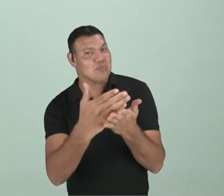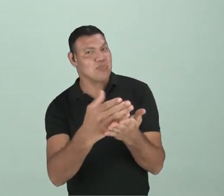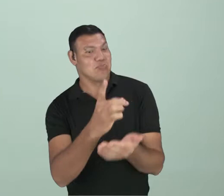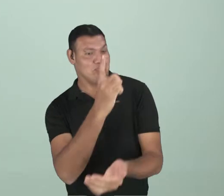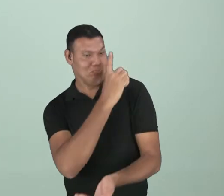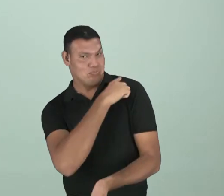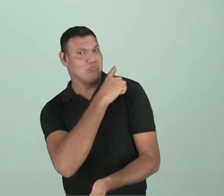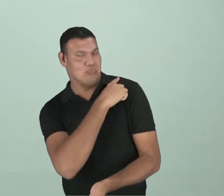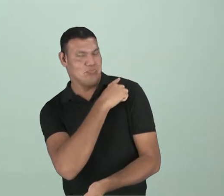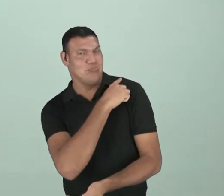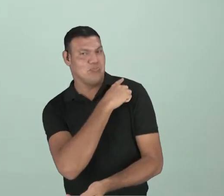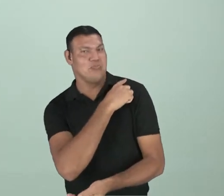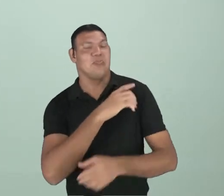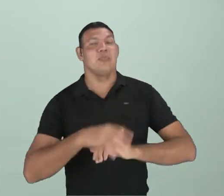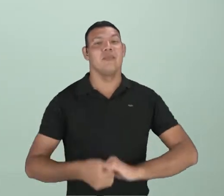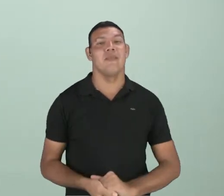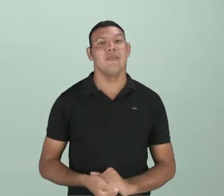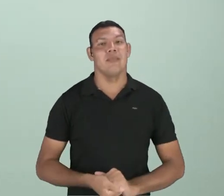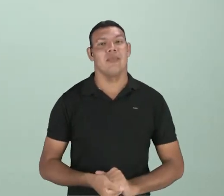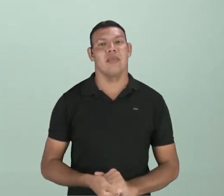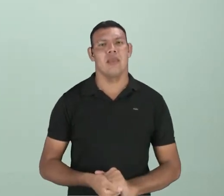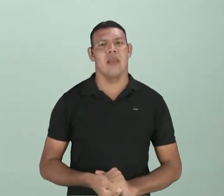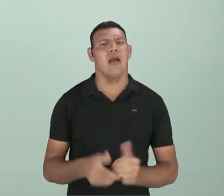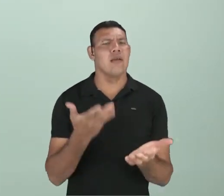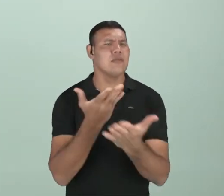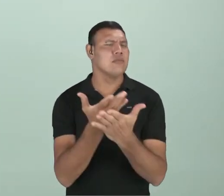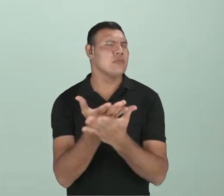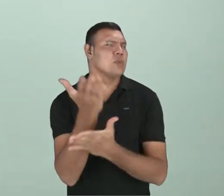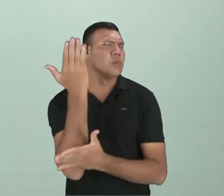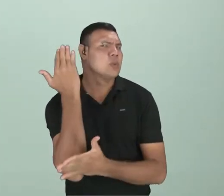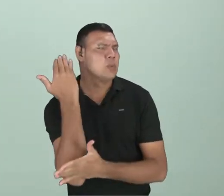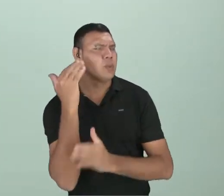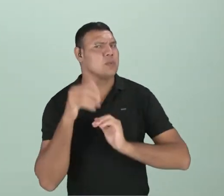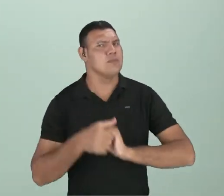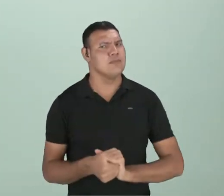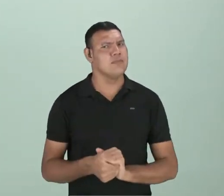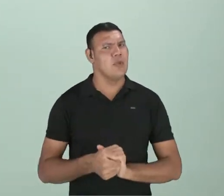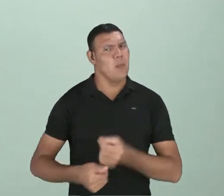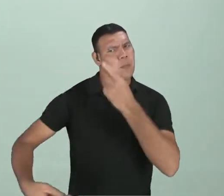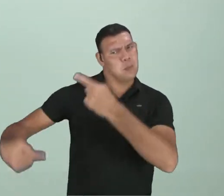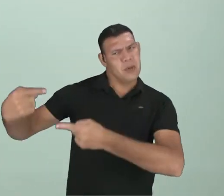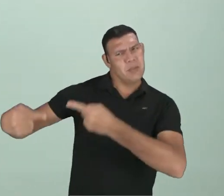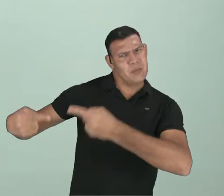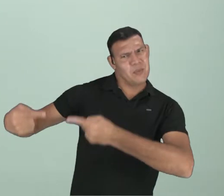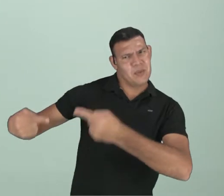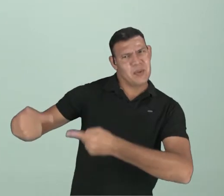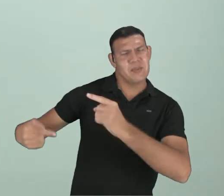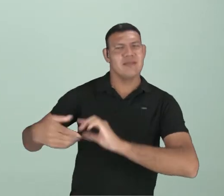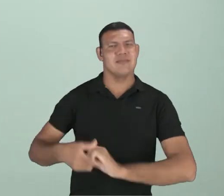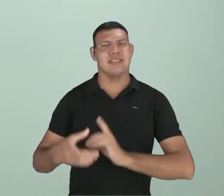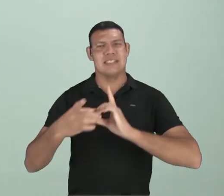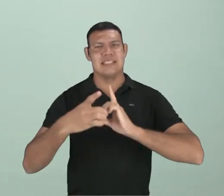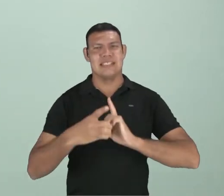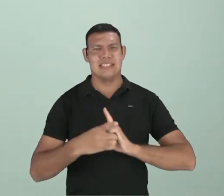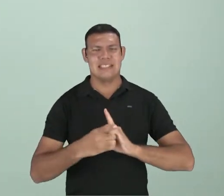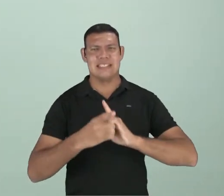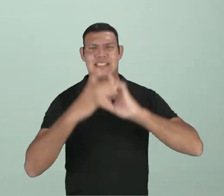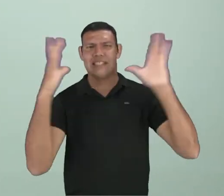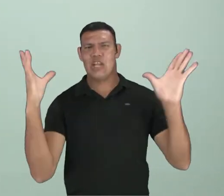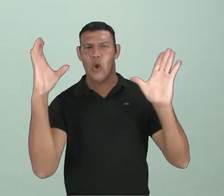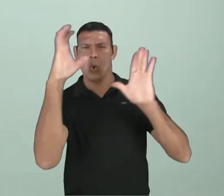modalidade. Pessoal, na nossa aula passada, nós discutimos, né, sobre